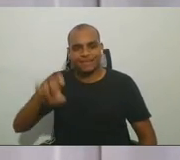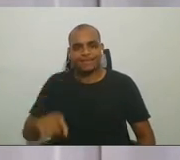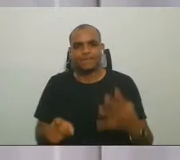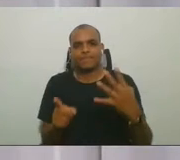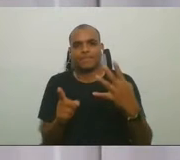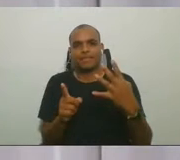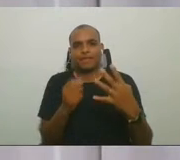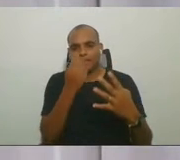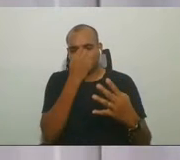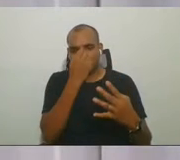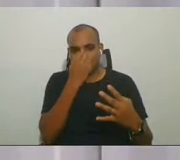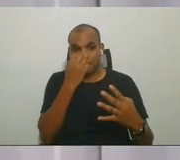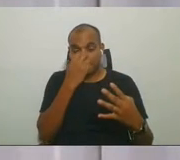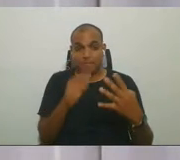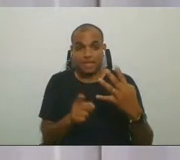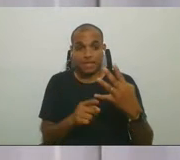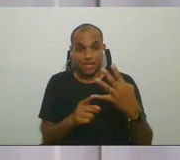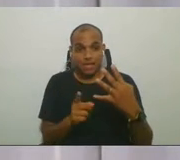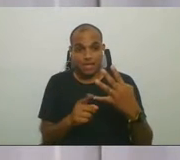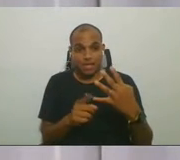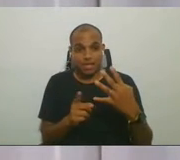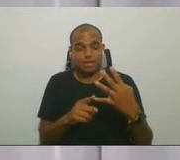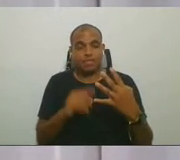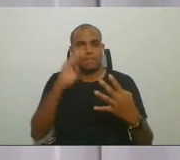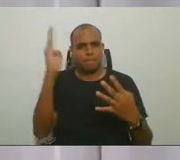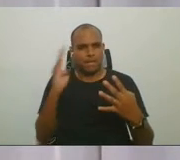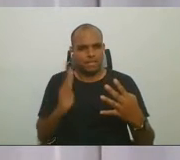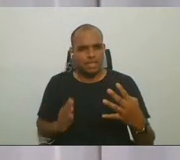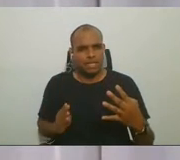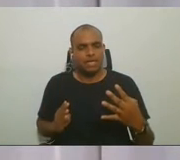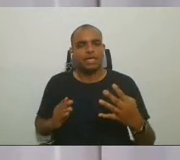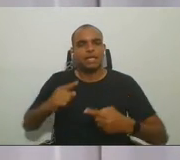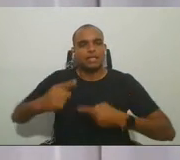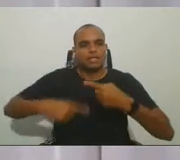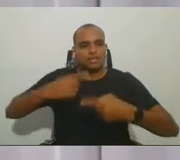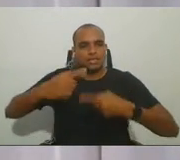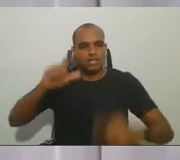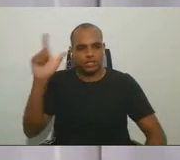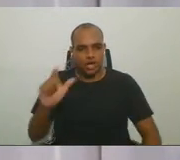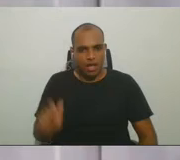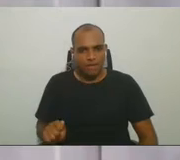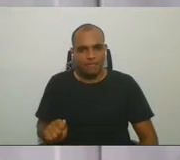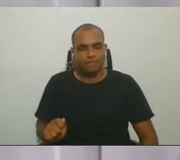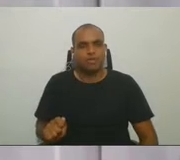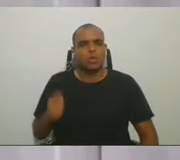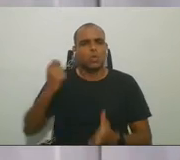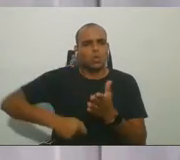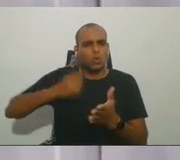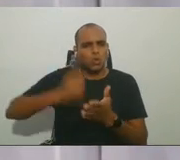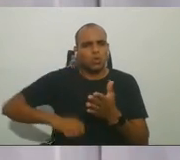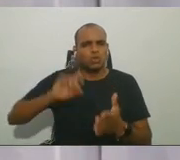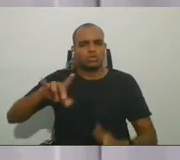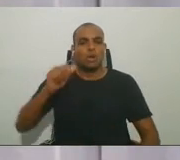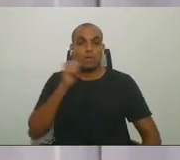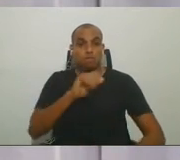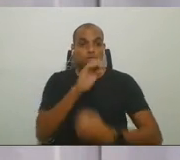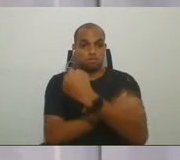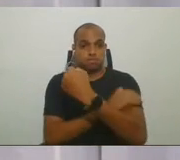vossa brasileira afrodescendente e militante, não somente do feminismo, como